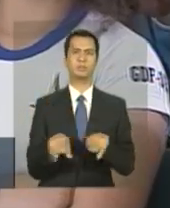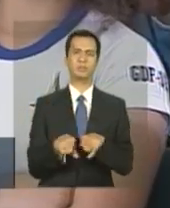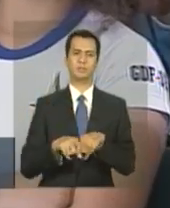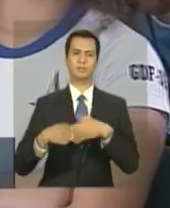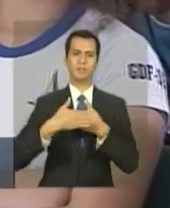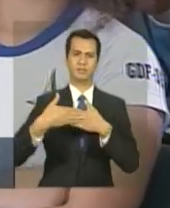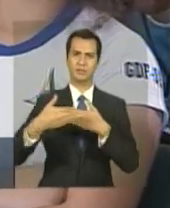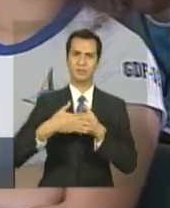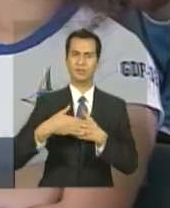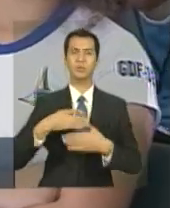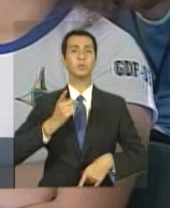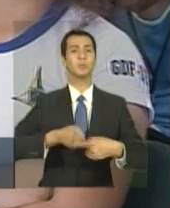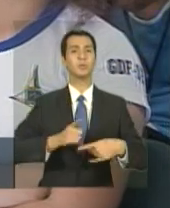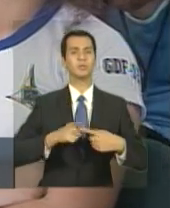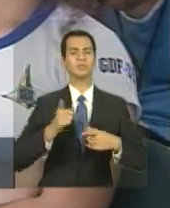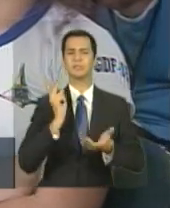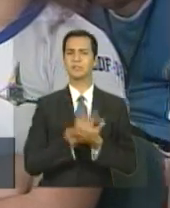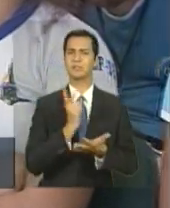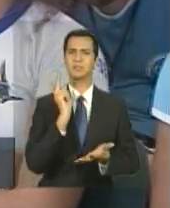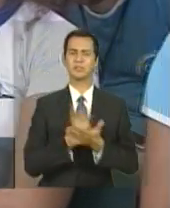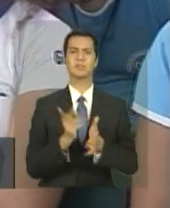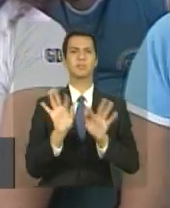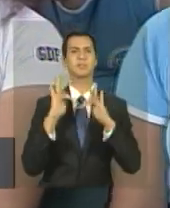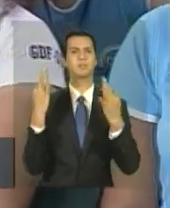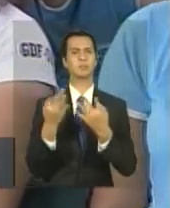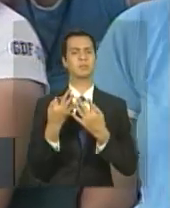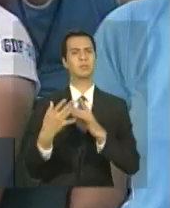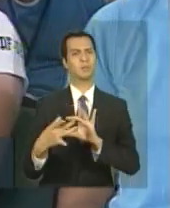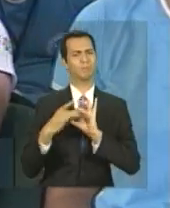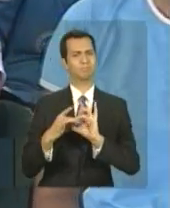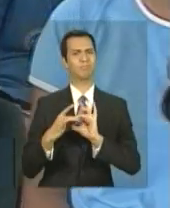carinho, por serem sempre para nós nosso porto